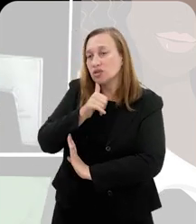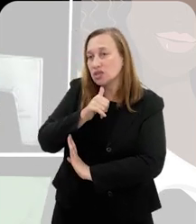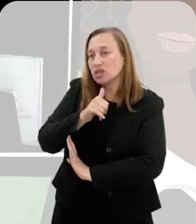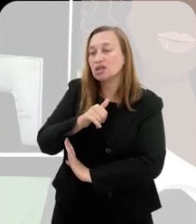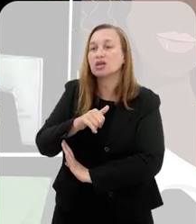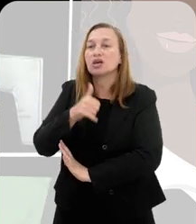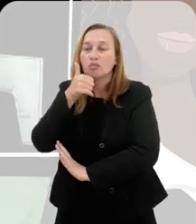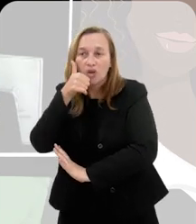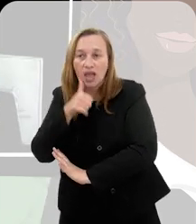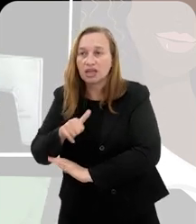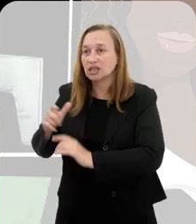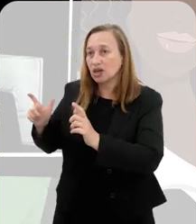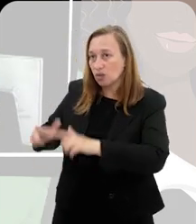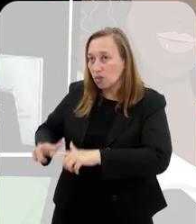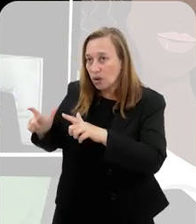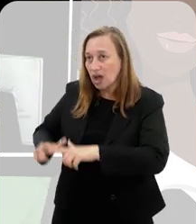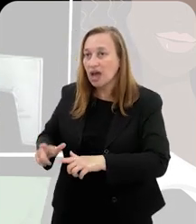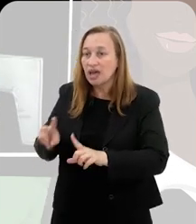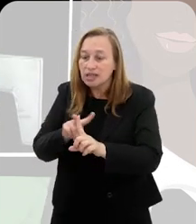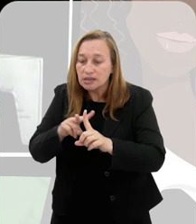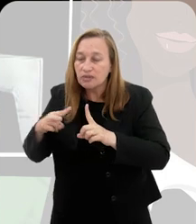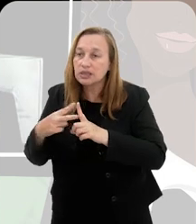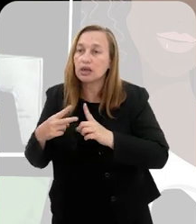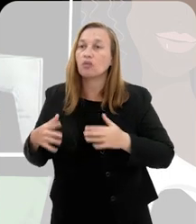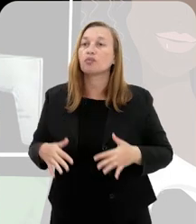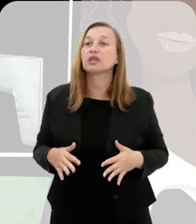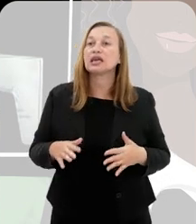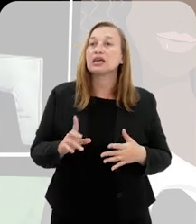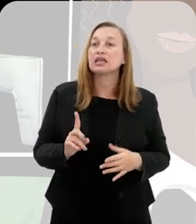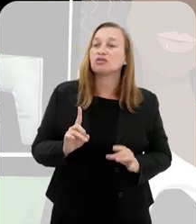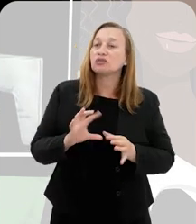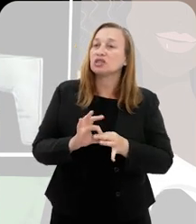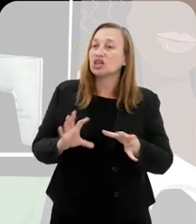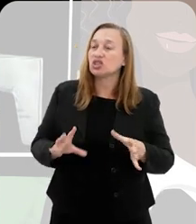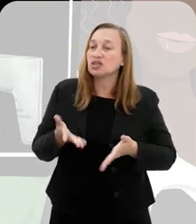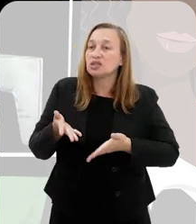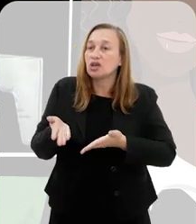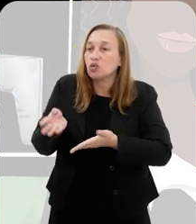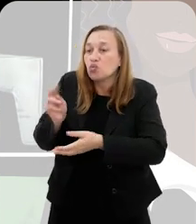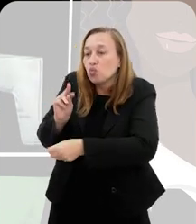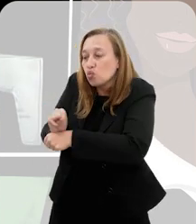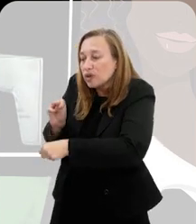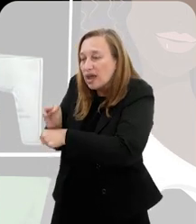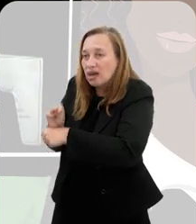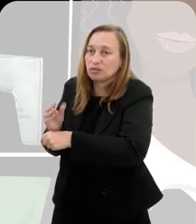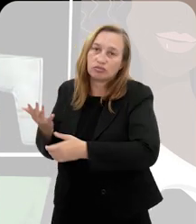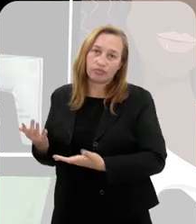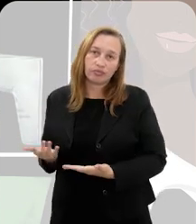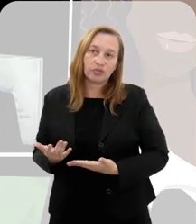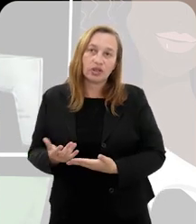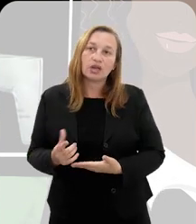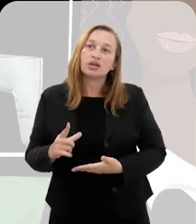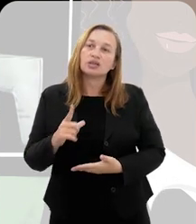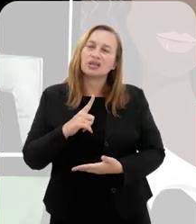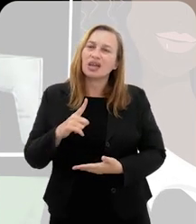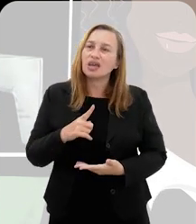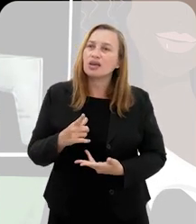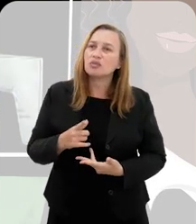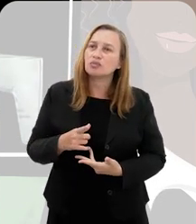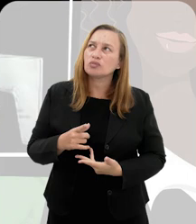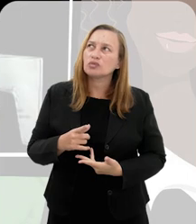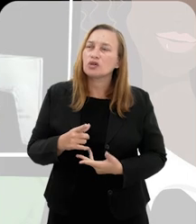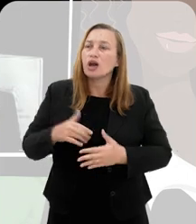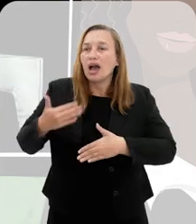fomos socorrer aquelas meninas e mulheres ali. Então, assim, esse olhar. E não deixa de ser a linha de cuidado,